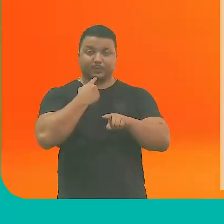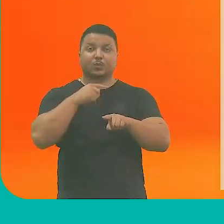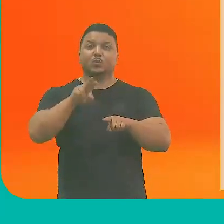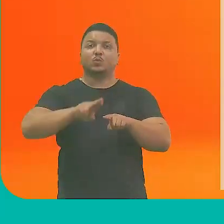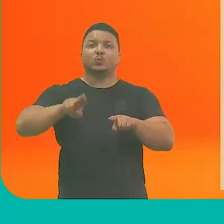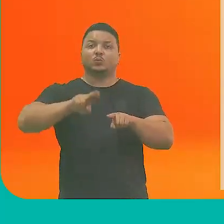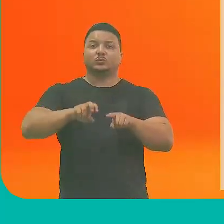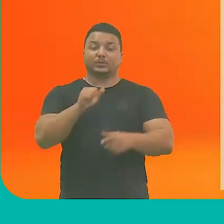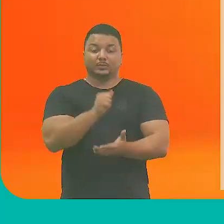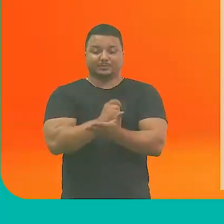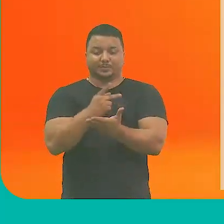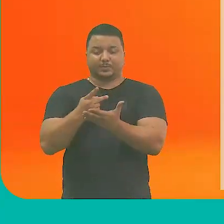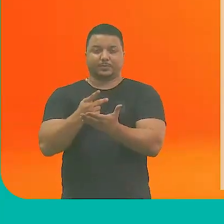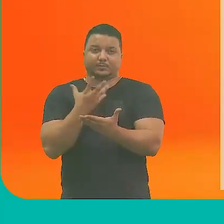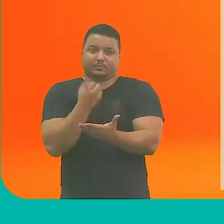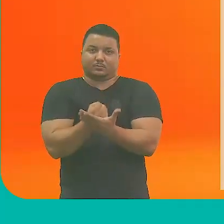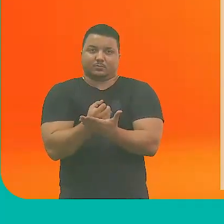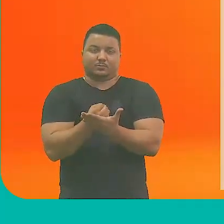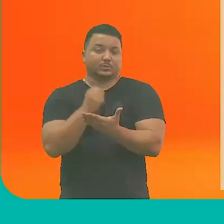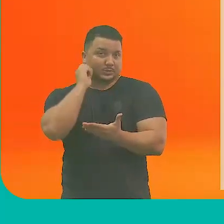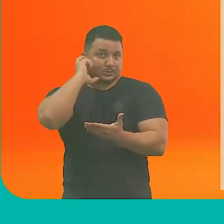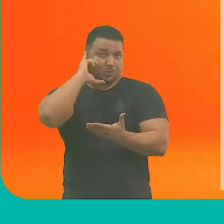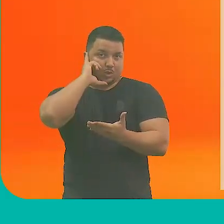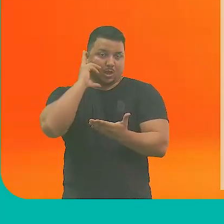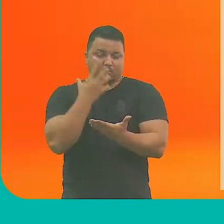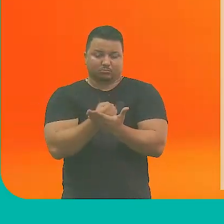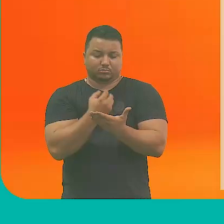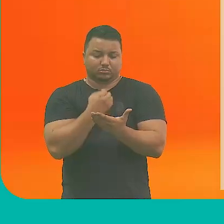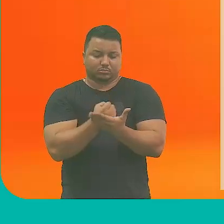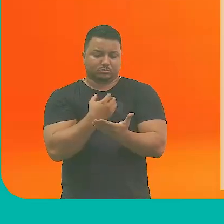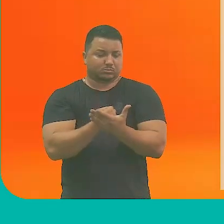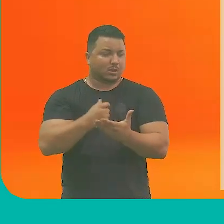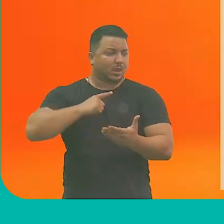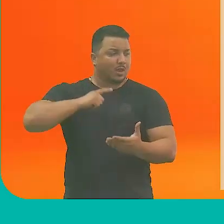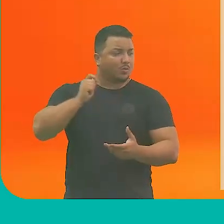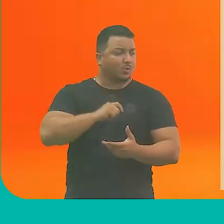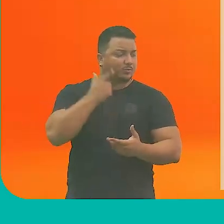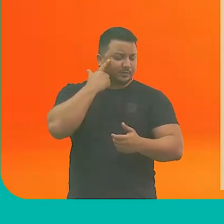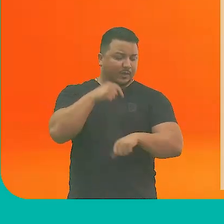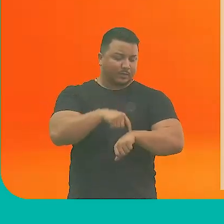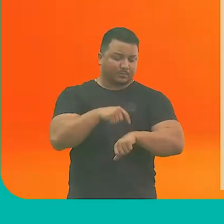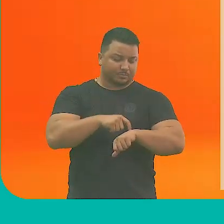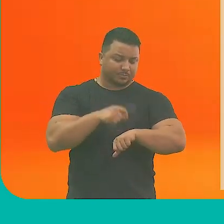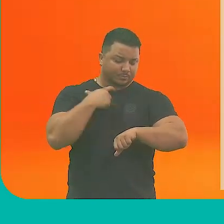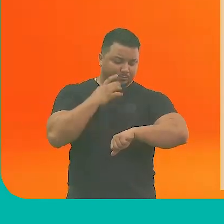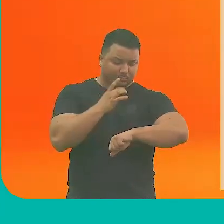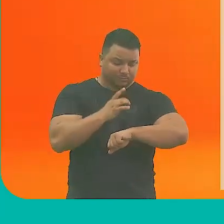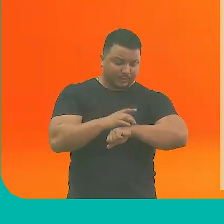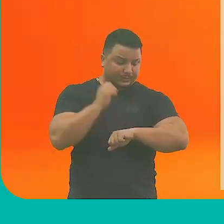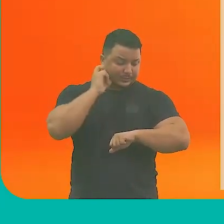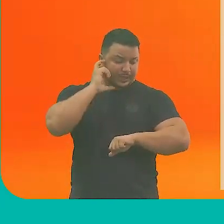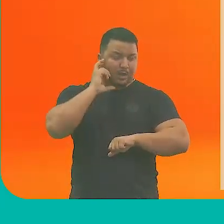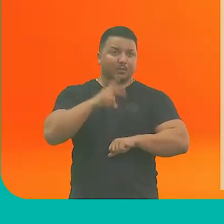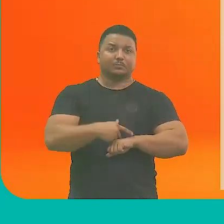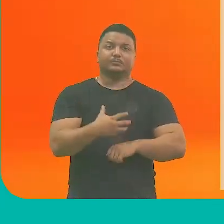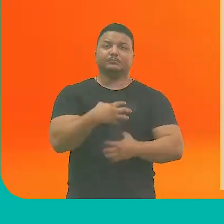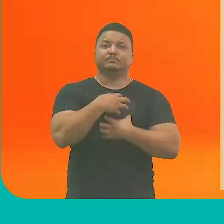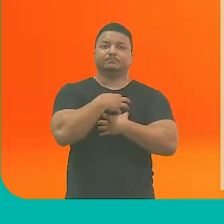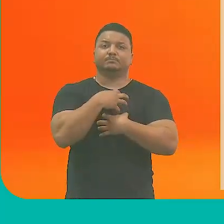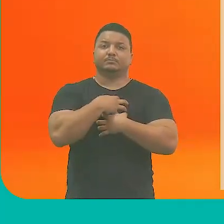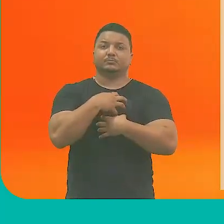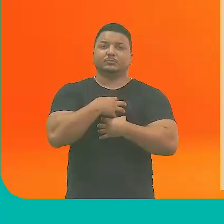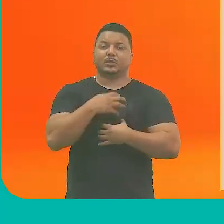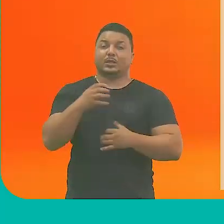um aplicativo instalado em seu celular para monitorar a variação de intensidade do sinal